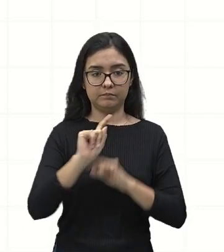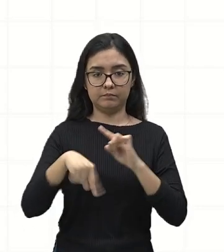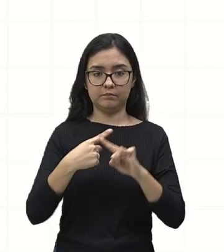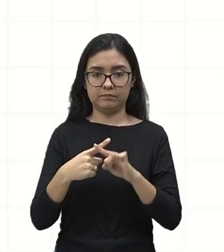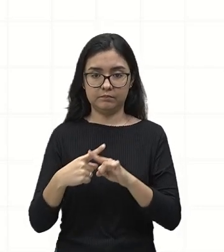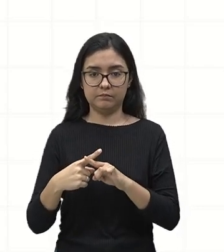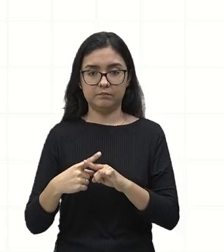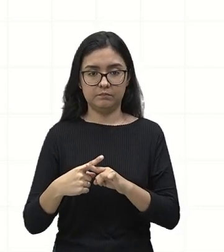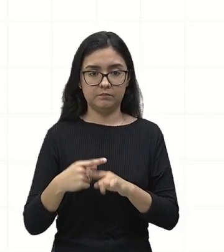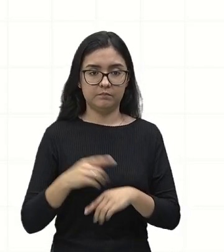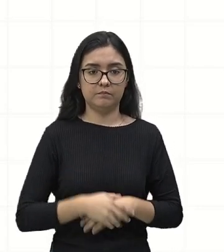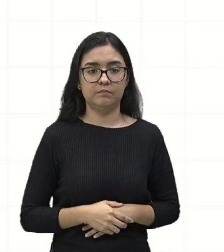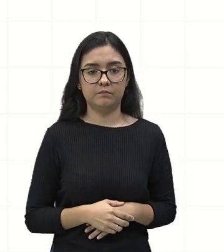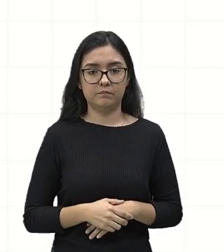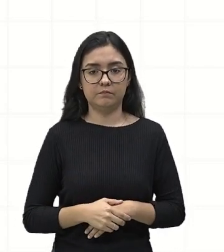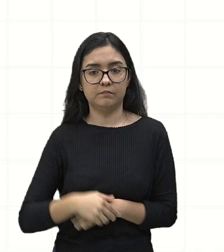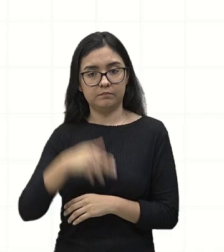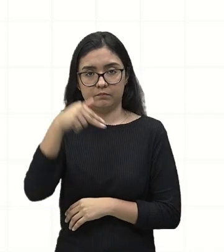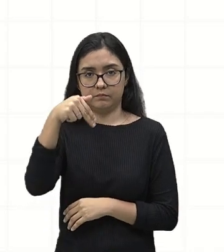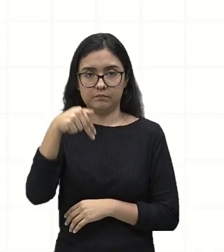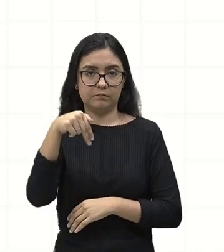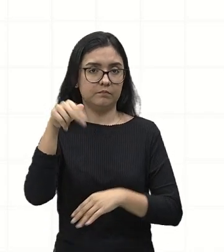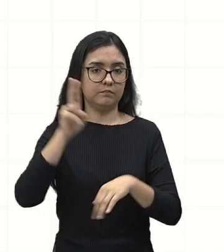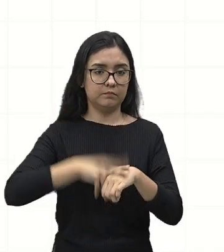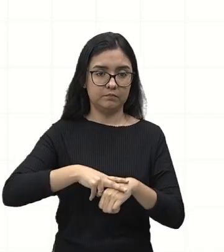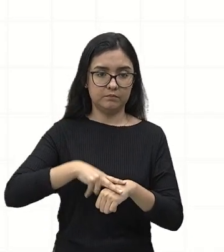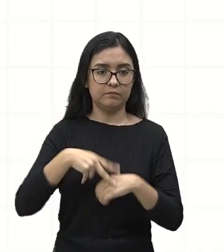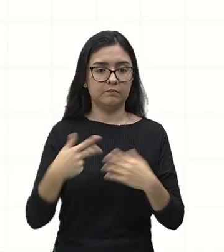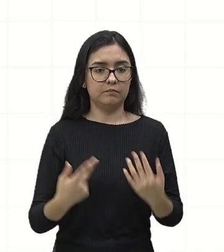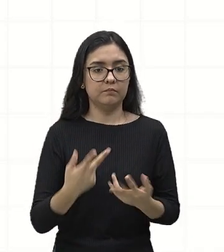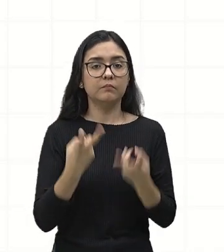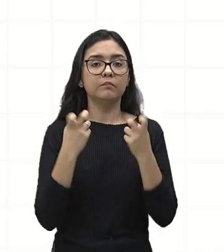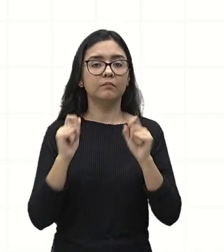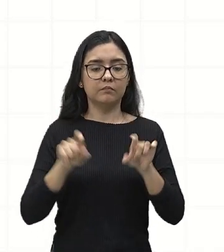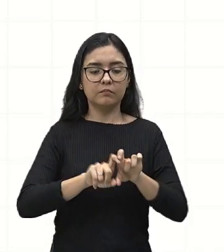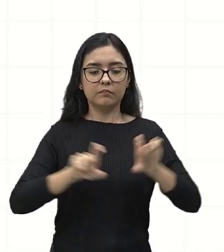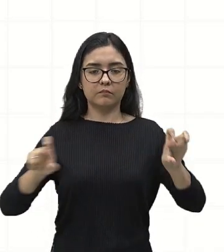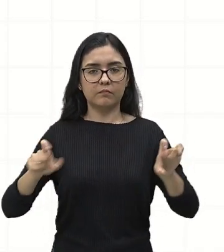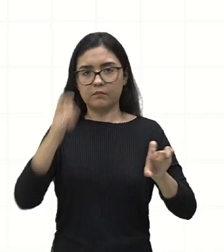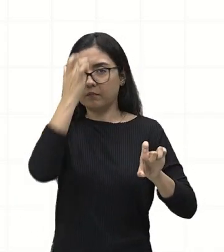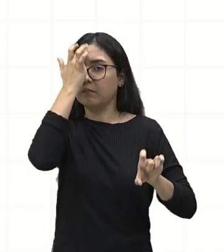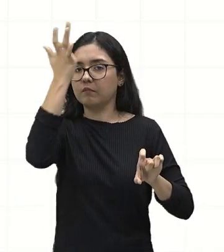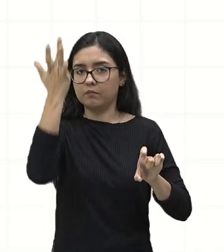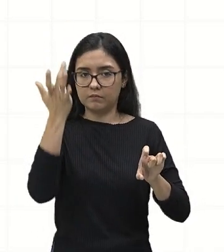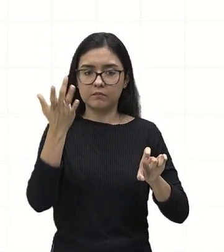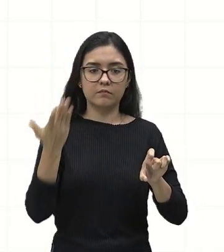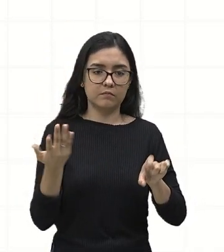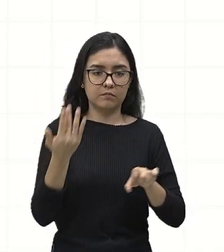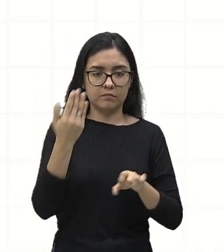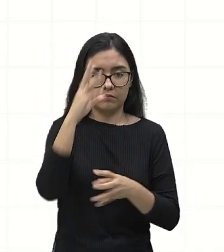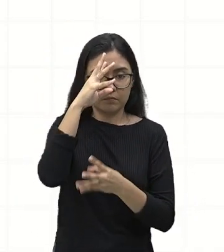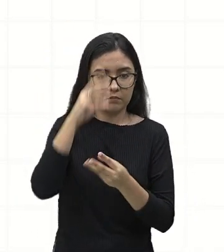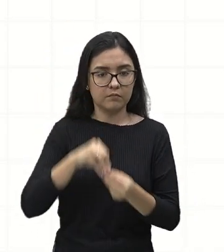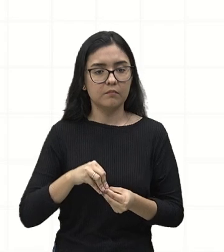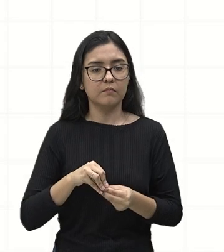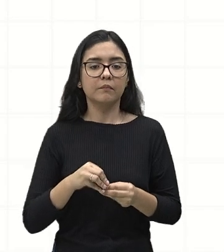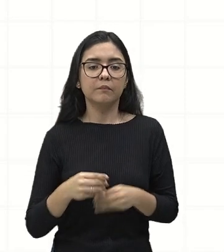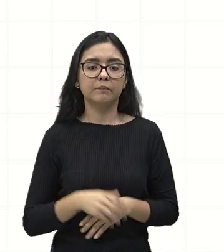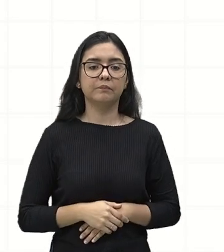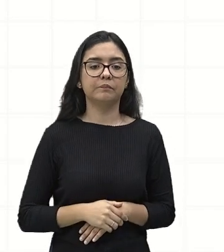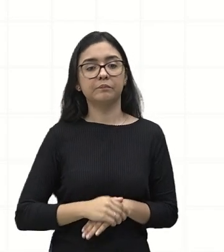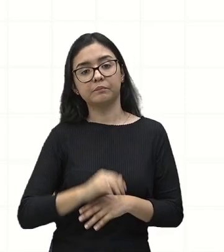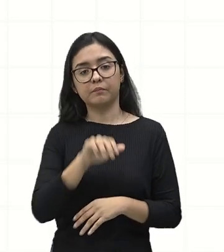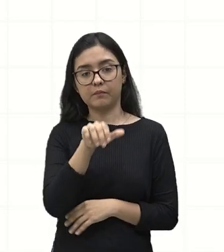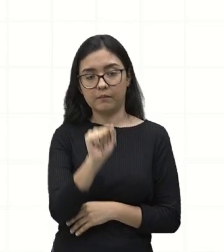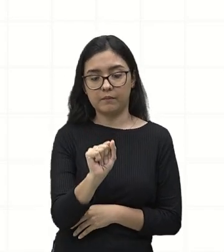N vezes. E olha só como é fácil de verificar isso, ó. A